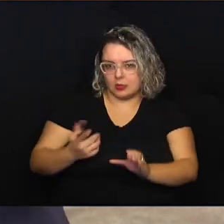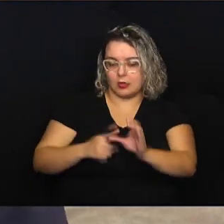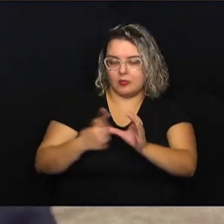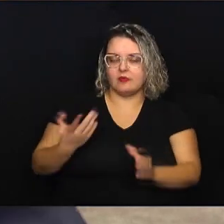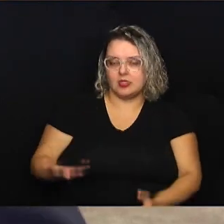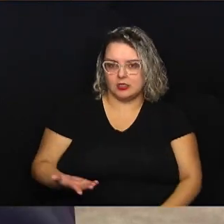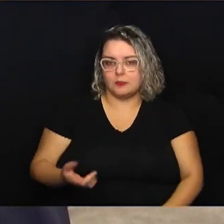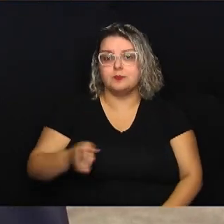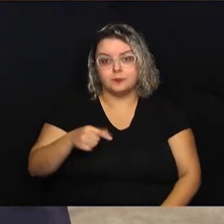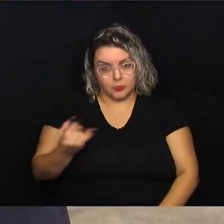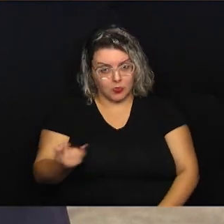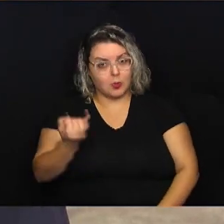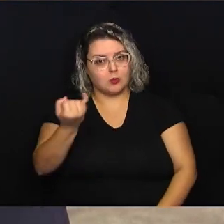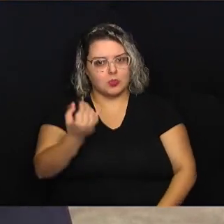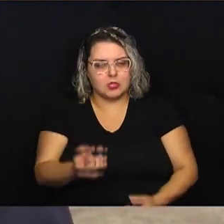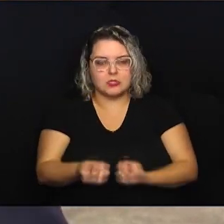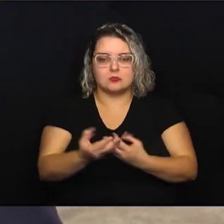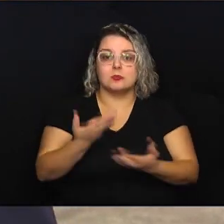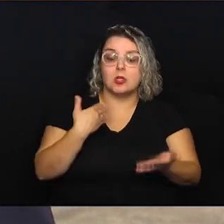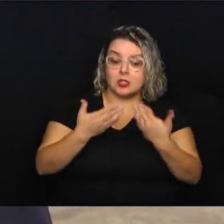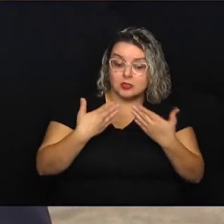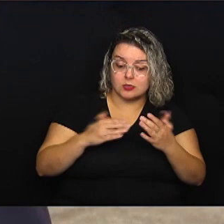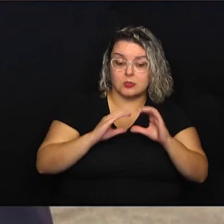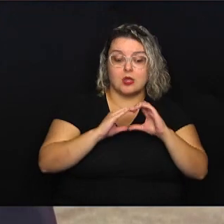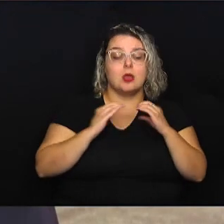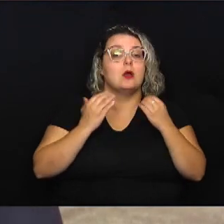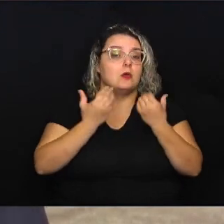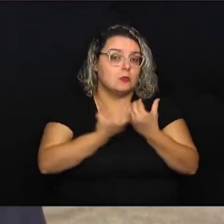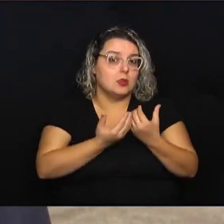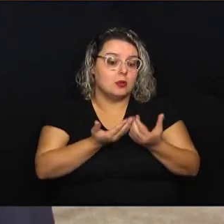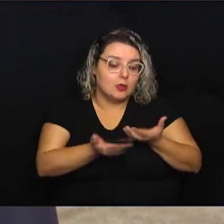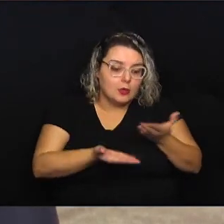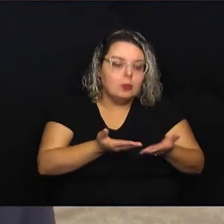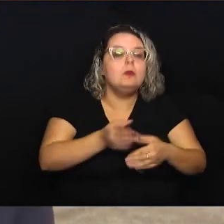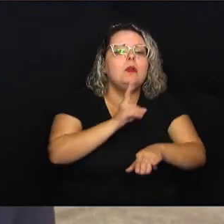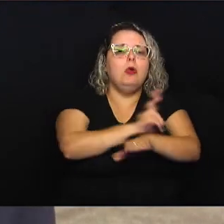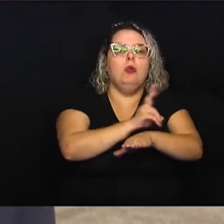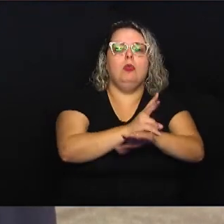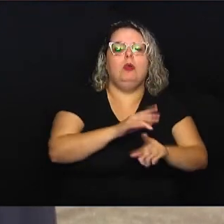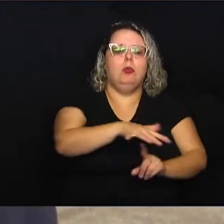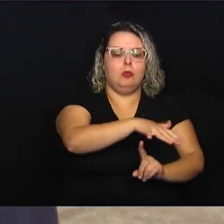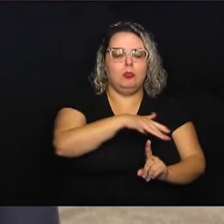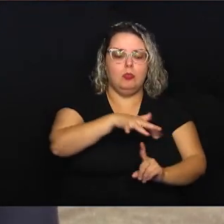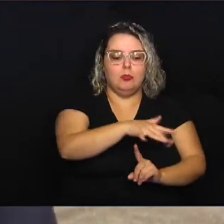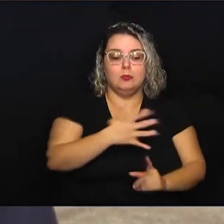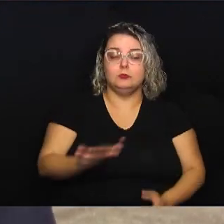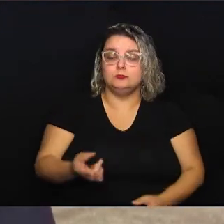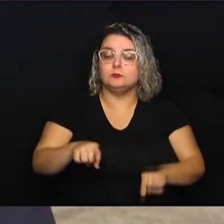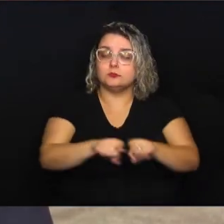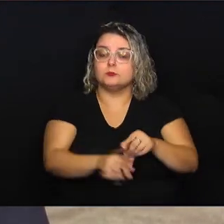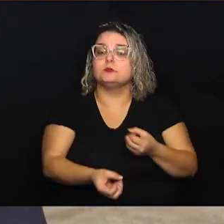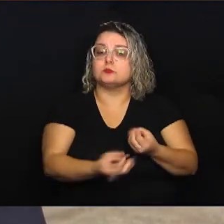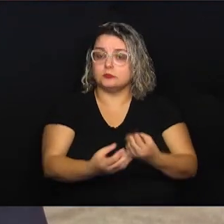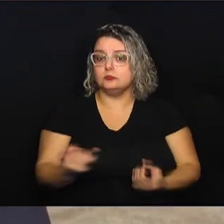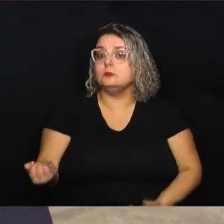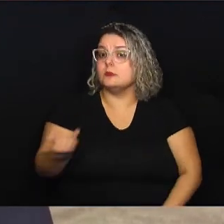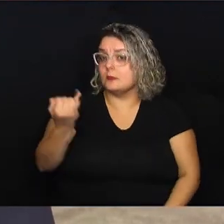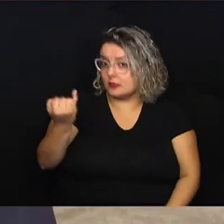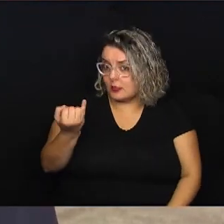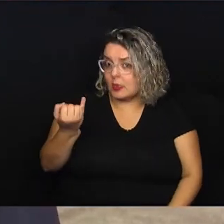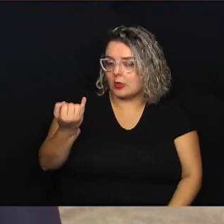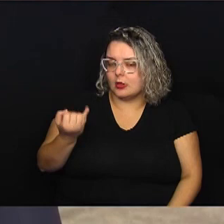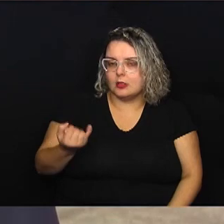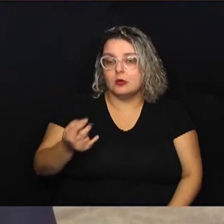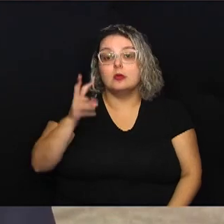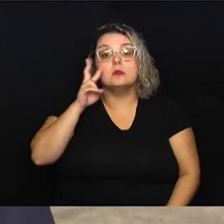informações até para a gente dialogar com a comunidade, a preservação desta área, mas também essas informações não serão de grande importância,